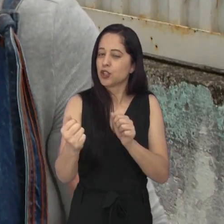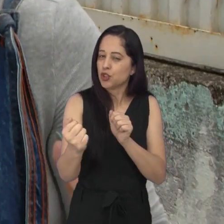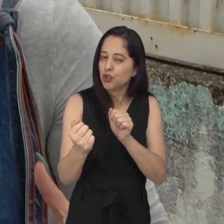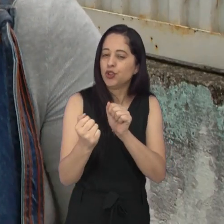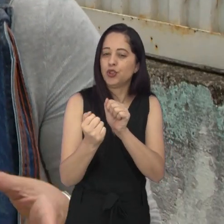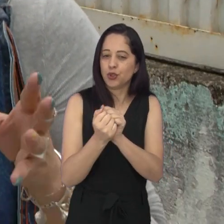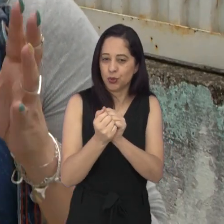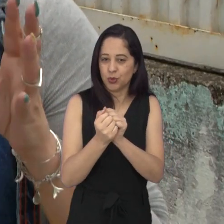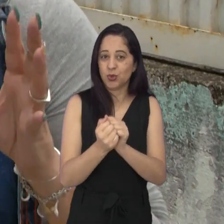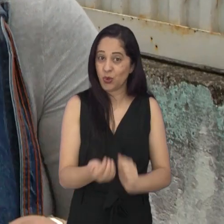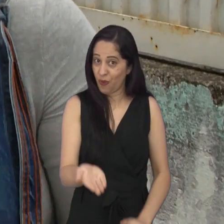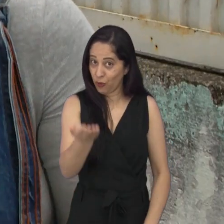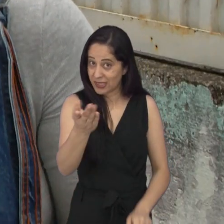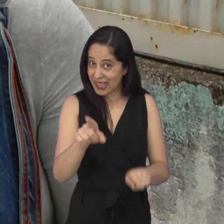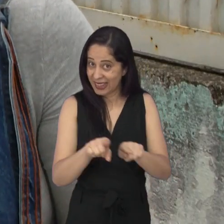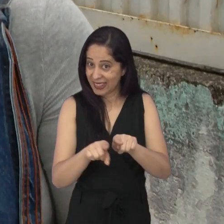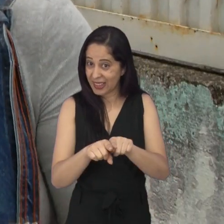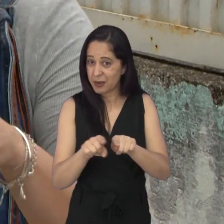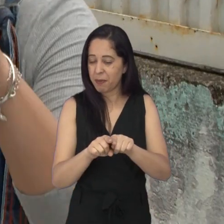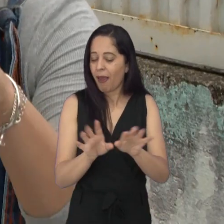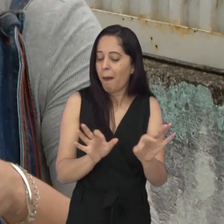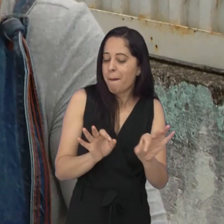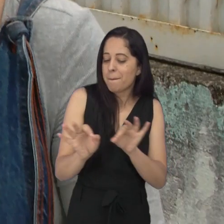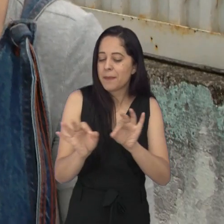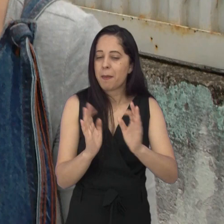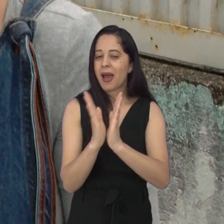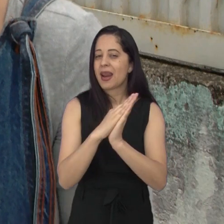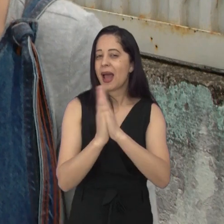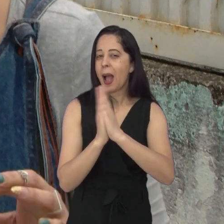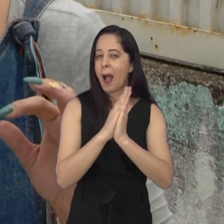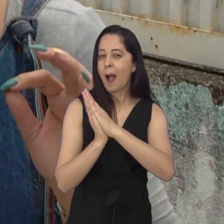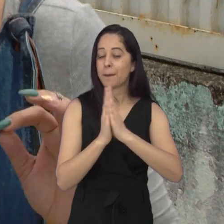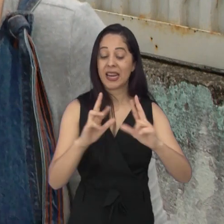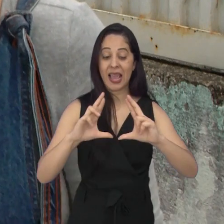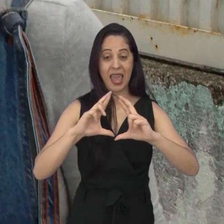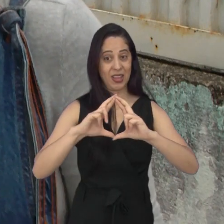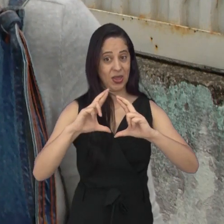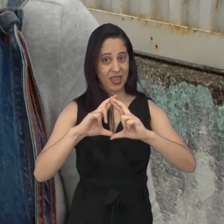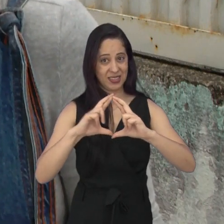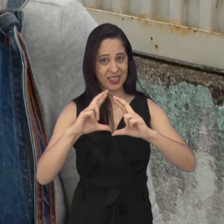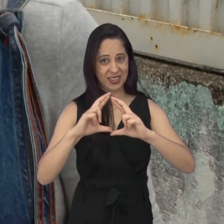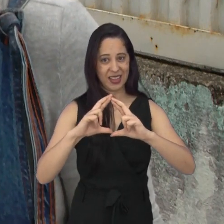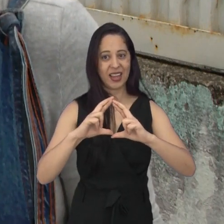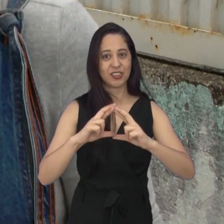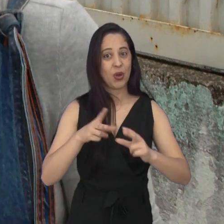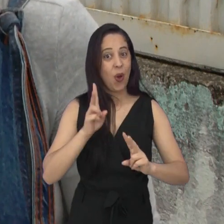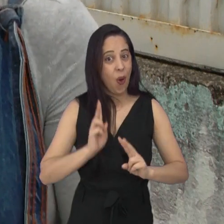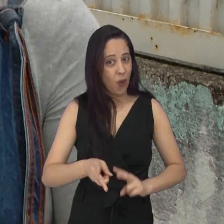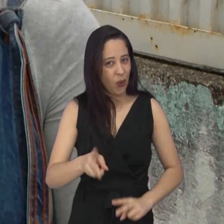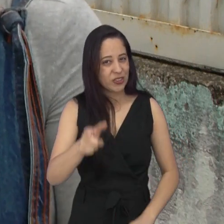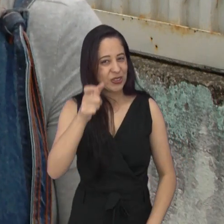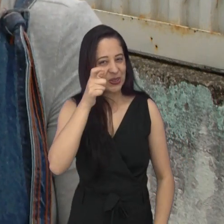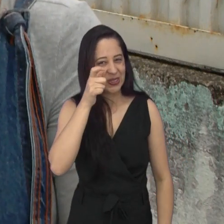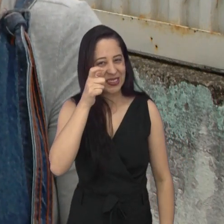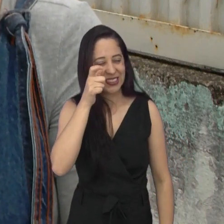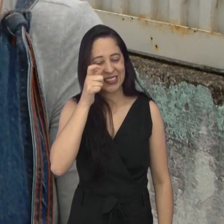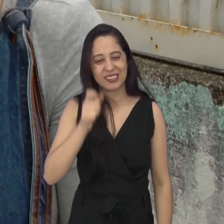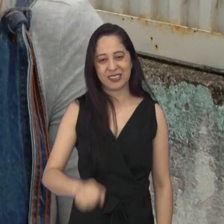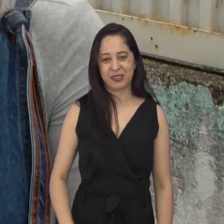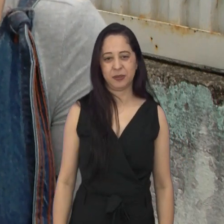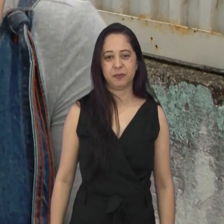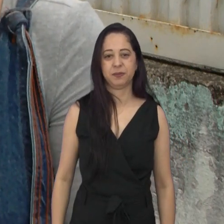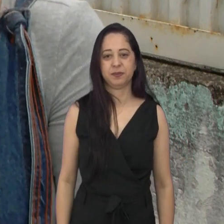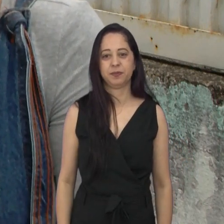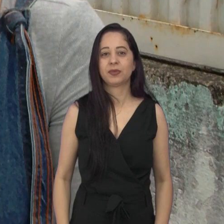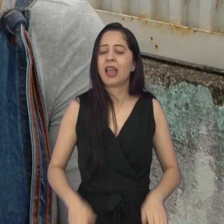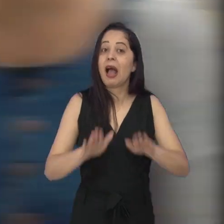próximo bloco, a gente vai junto com o Marcelo e com você fazer um brinquedo reciclável, hein, gente? Então não saia daí,